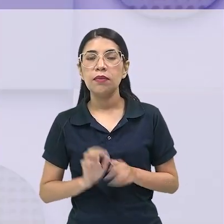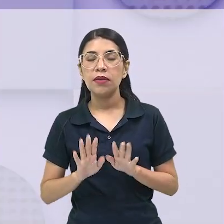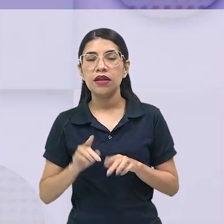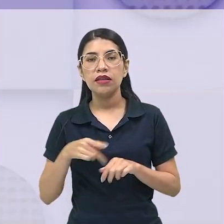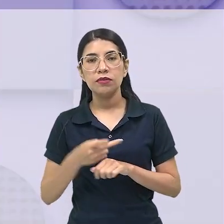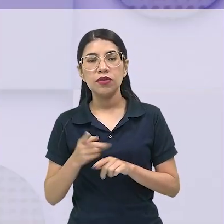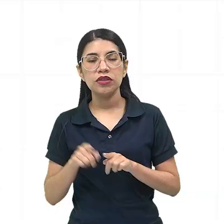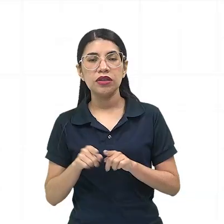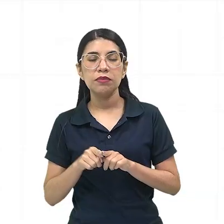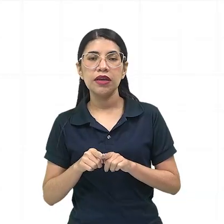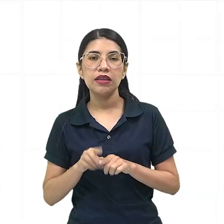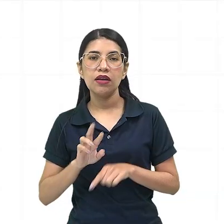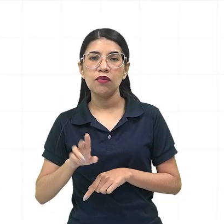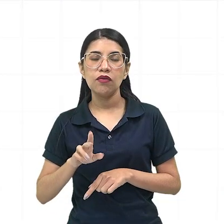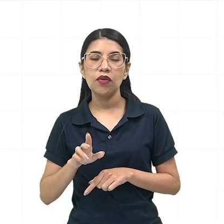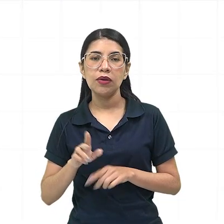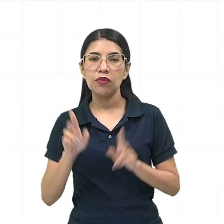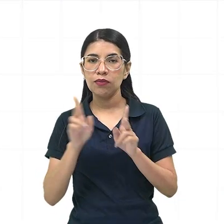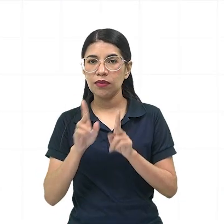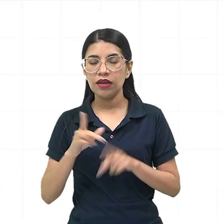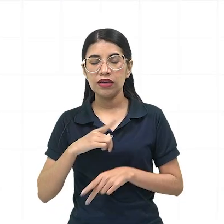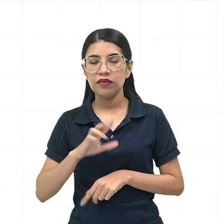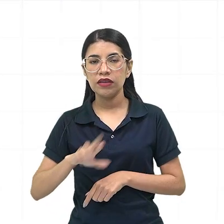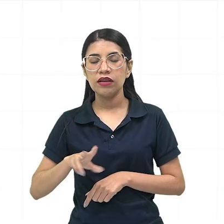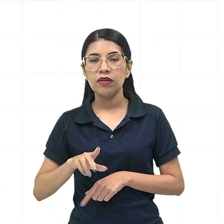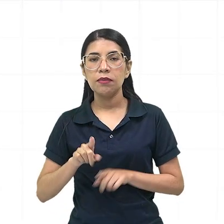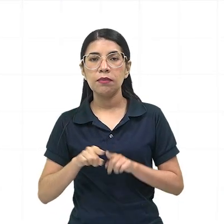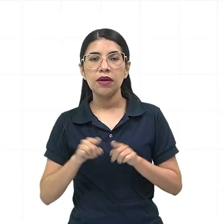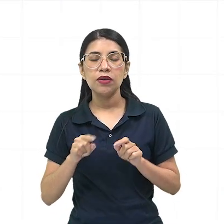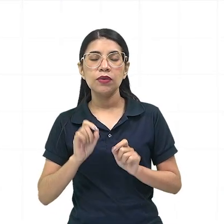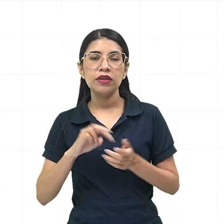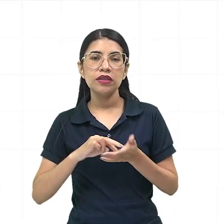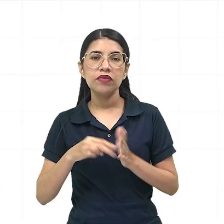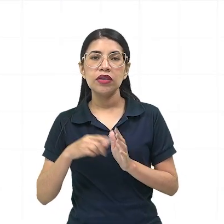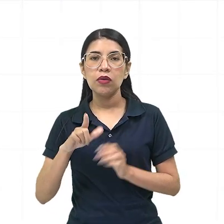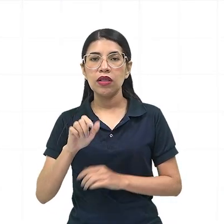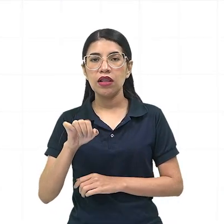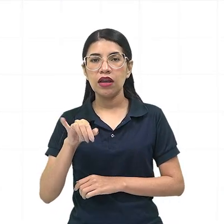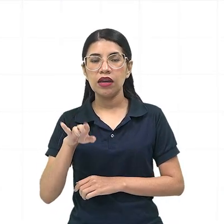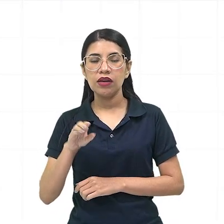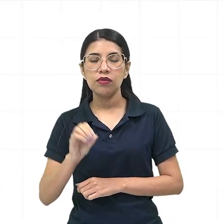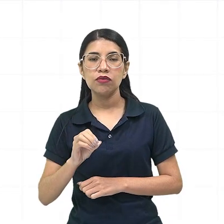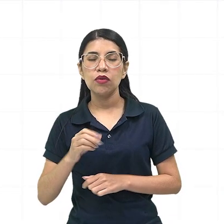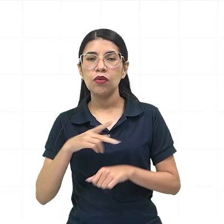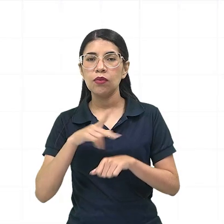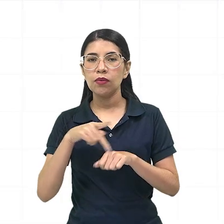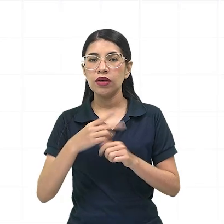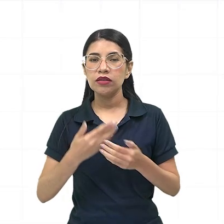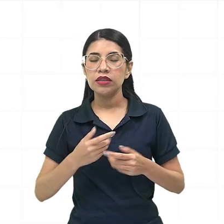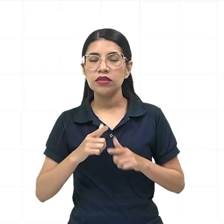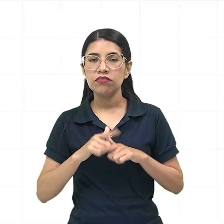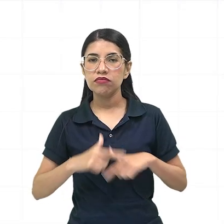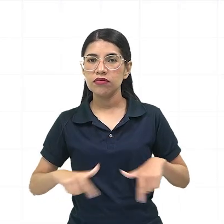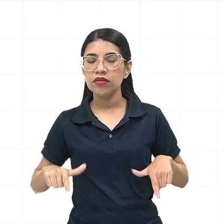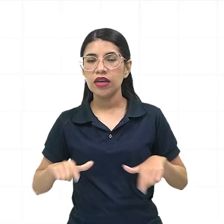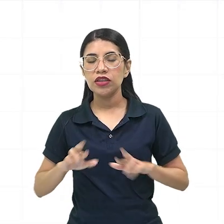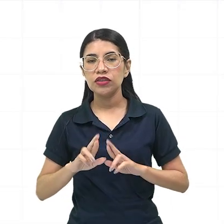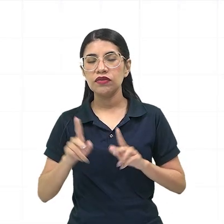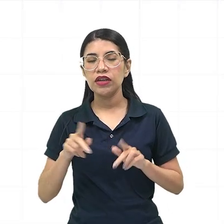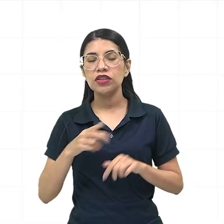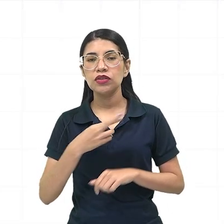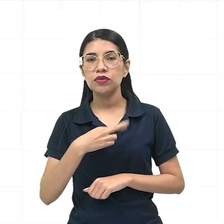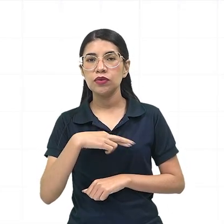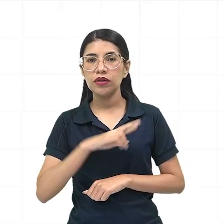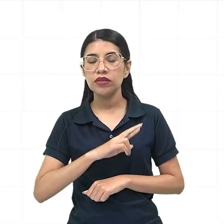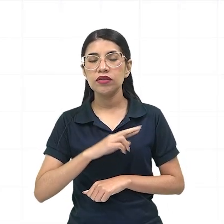depois isso não foi tão pacífico. Mas o que é um Estado laico? O Estado laico é o contrário do Estado religioso.